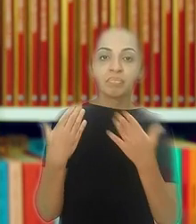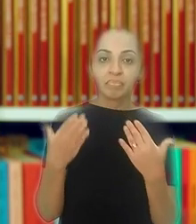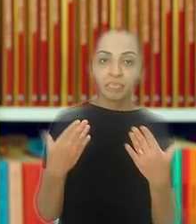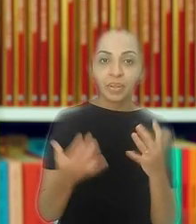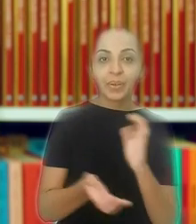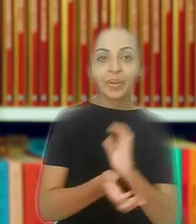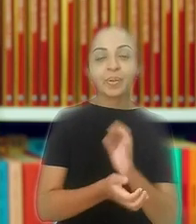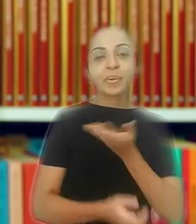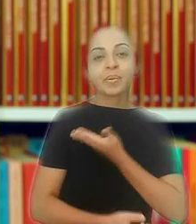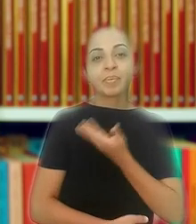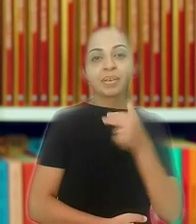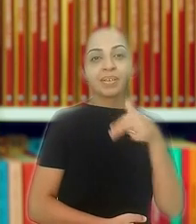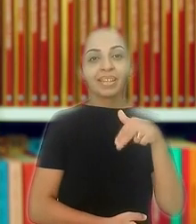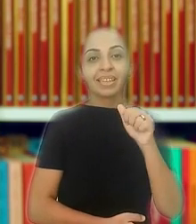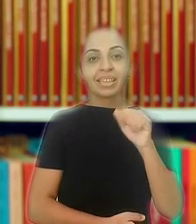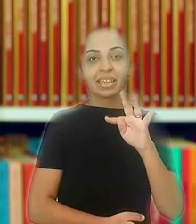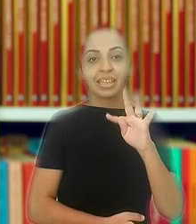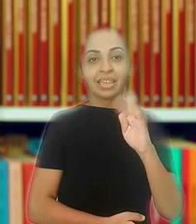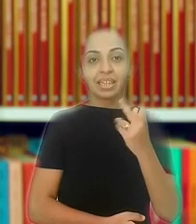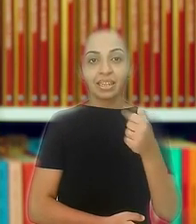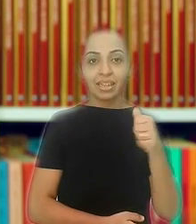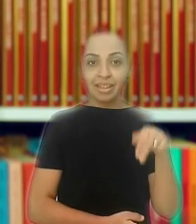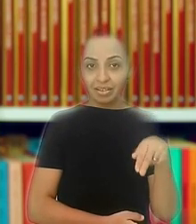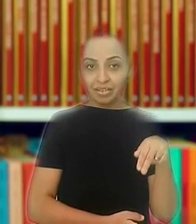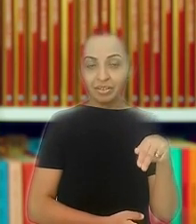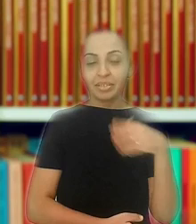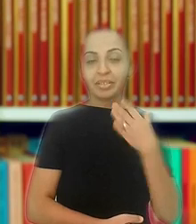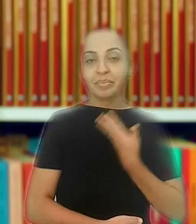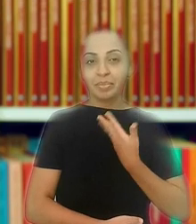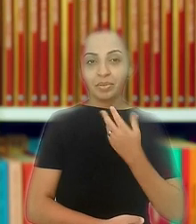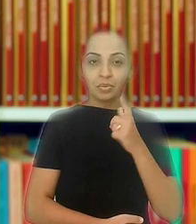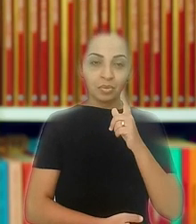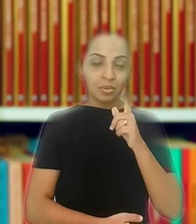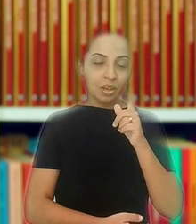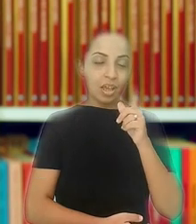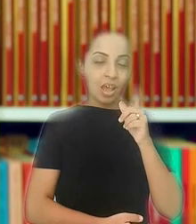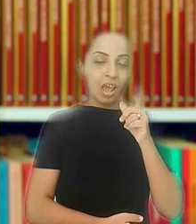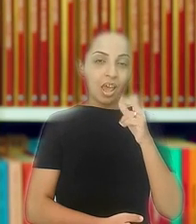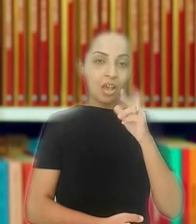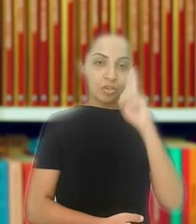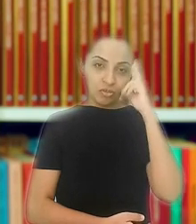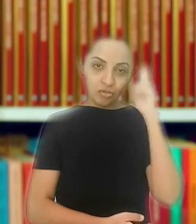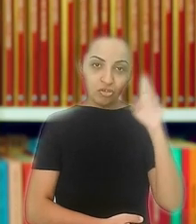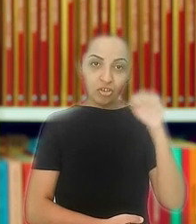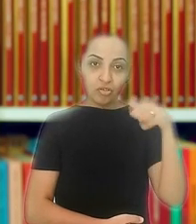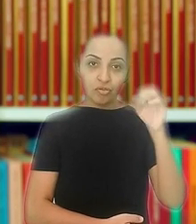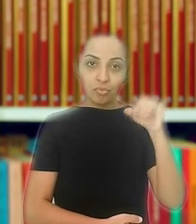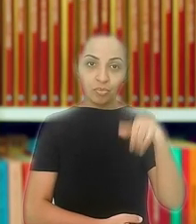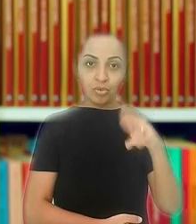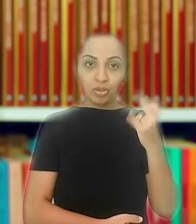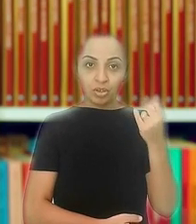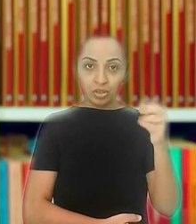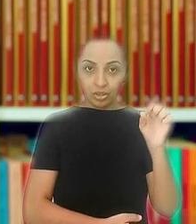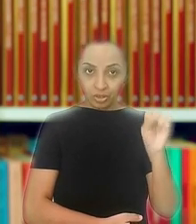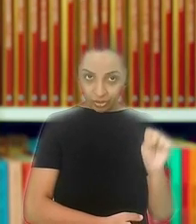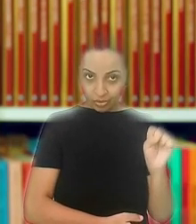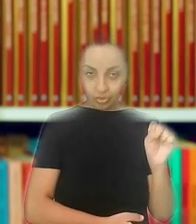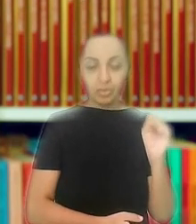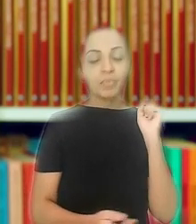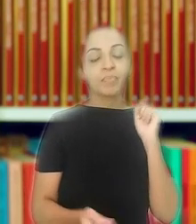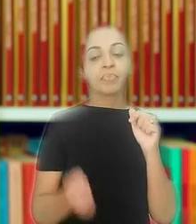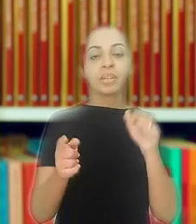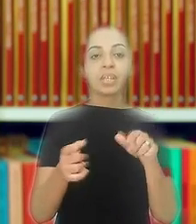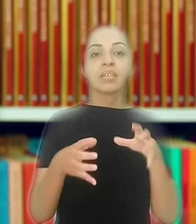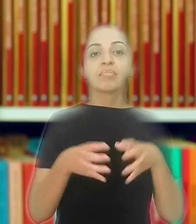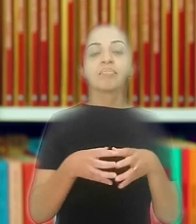com o Nathan com o natanda Moinhos com o Newton Rezende também escritor